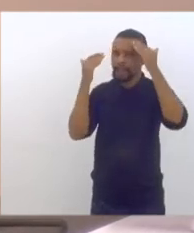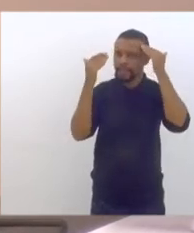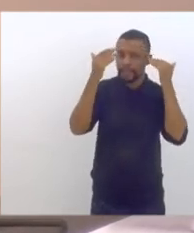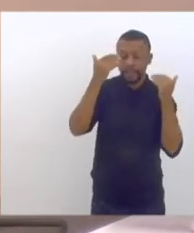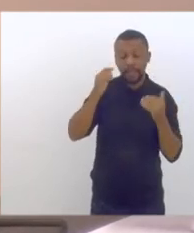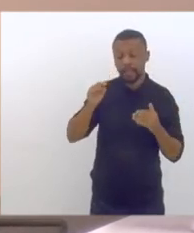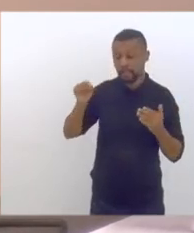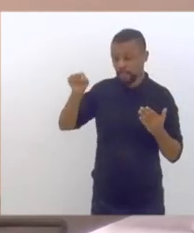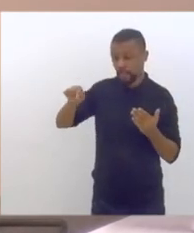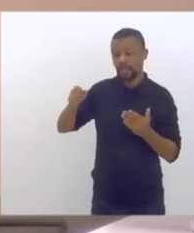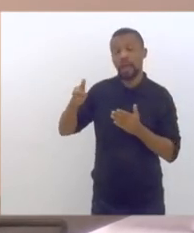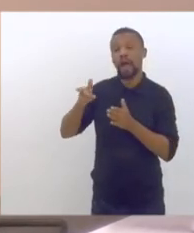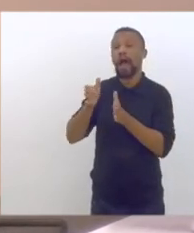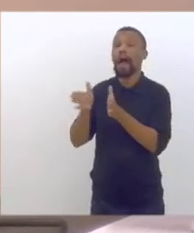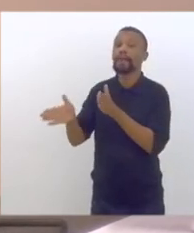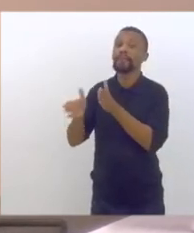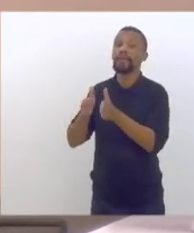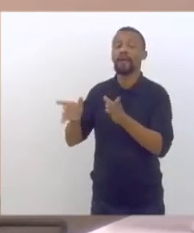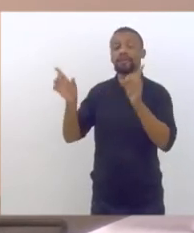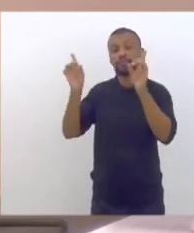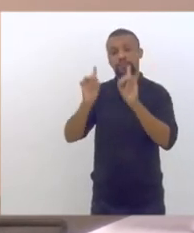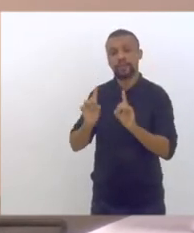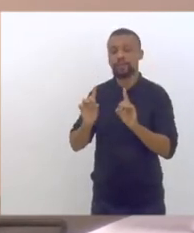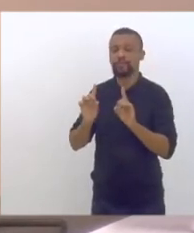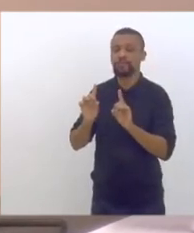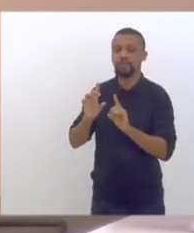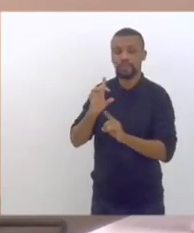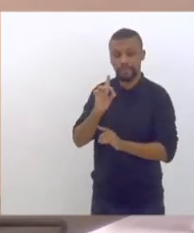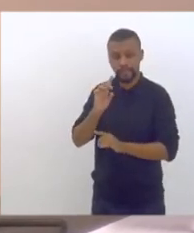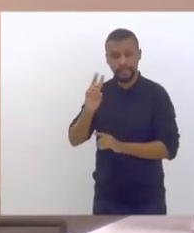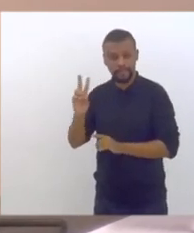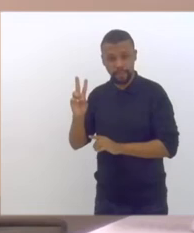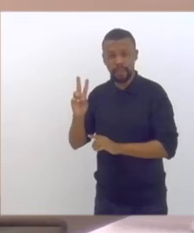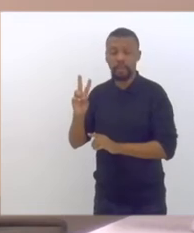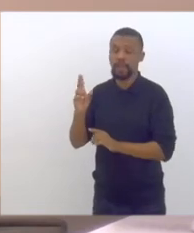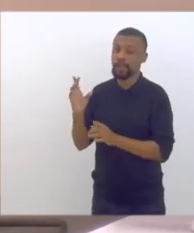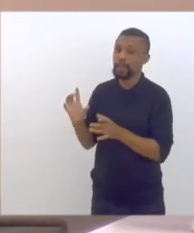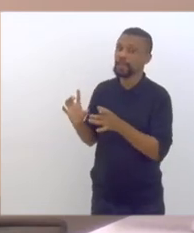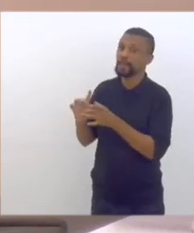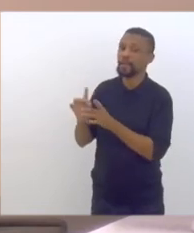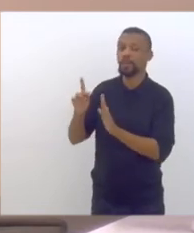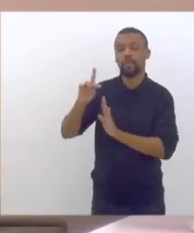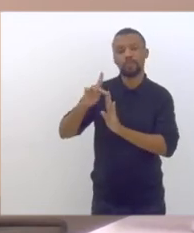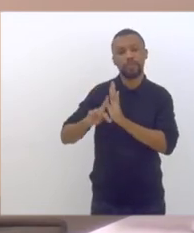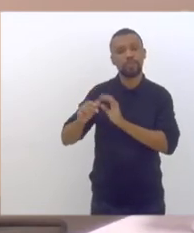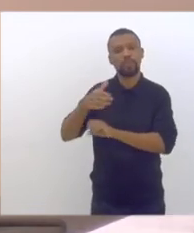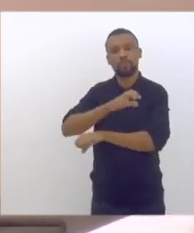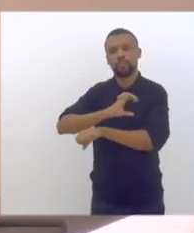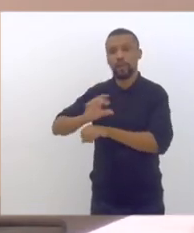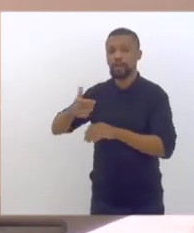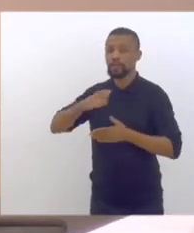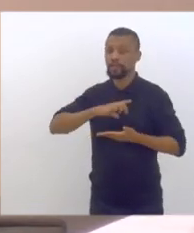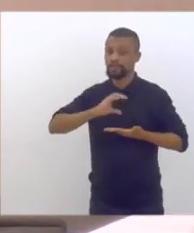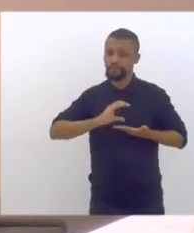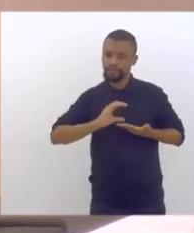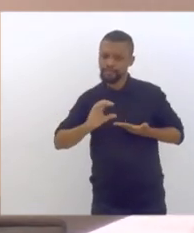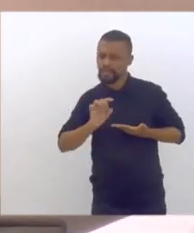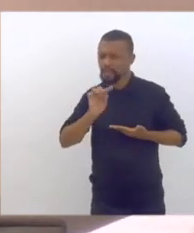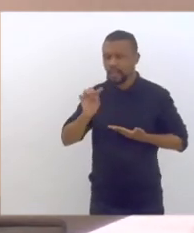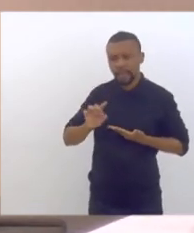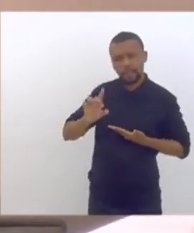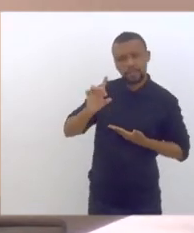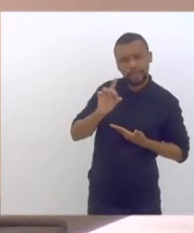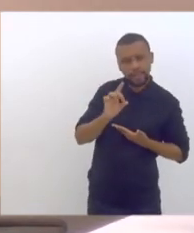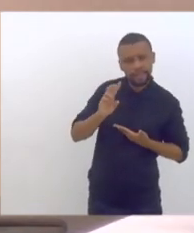dispõe sobre acessibilidade de deficientes visuais aos projetos culturais patrocinados ou será que os deficientes